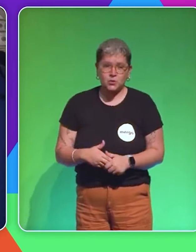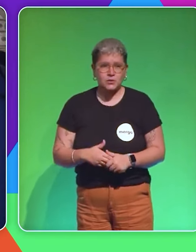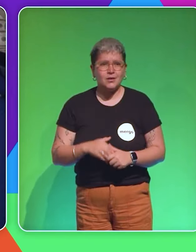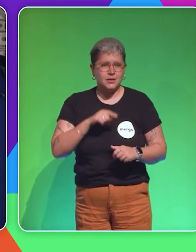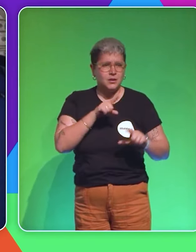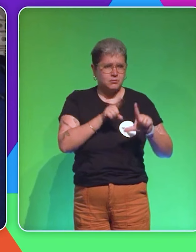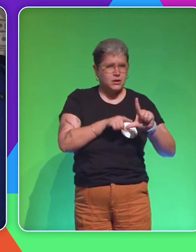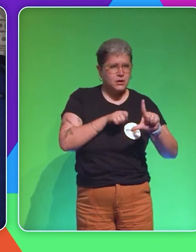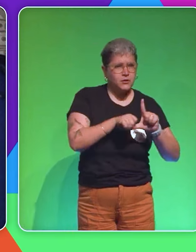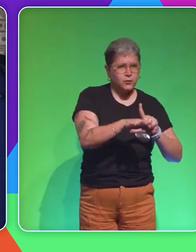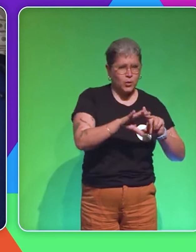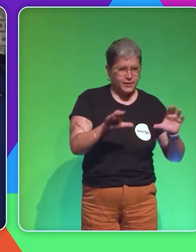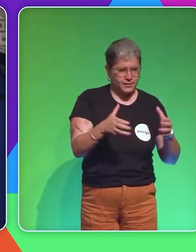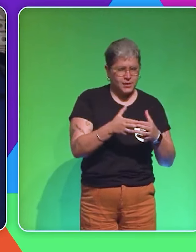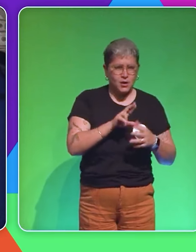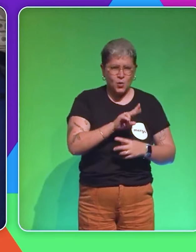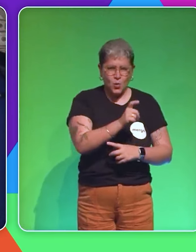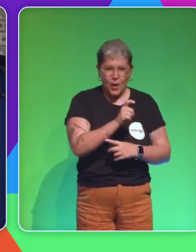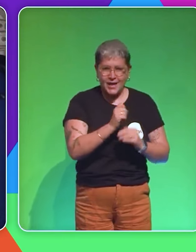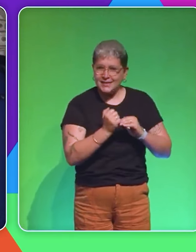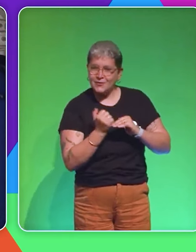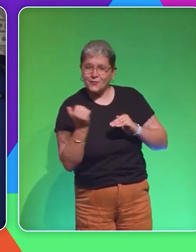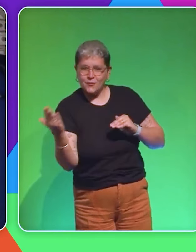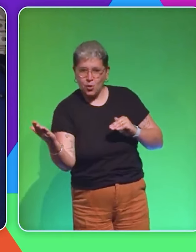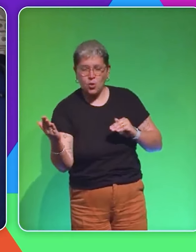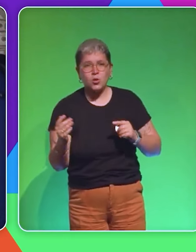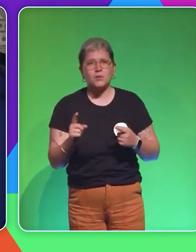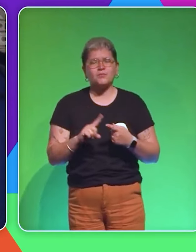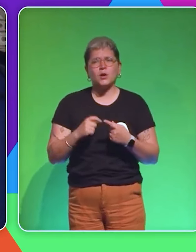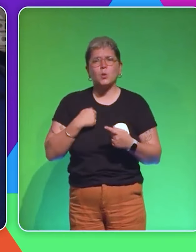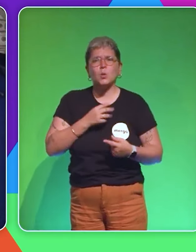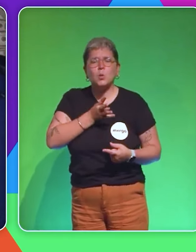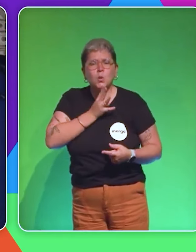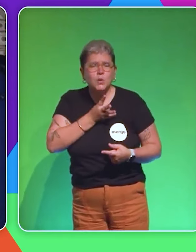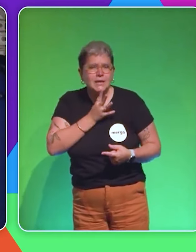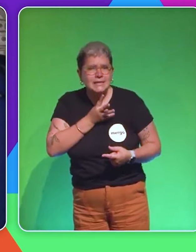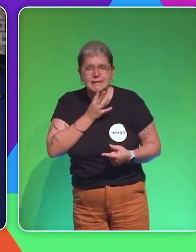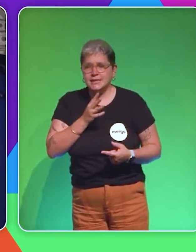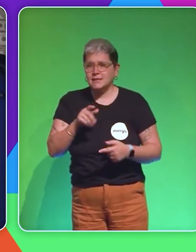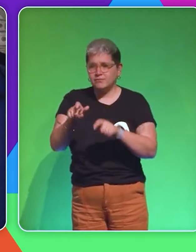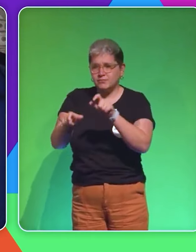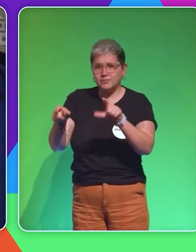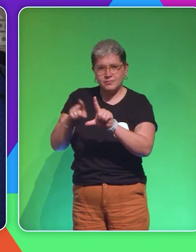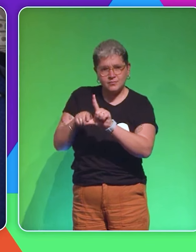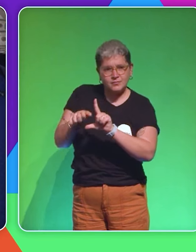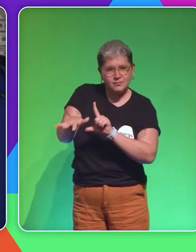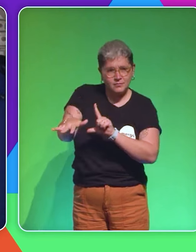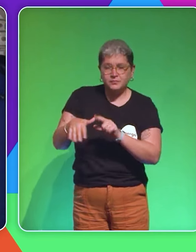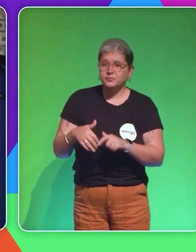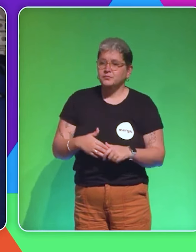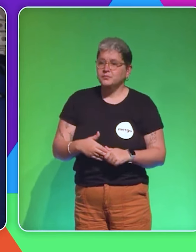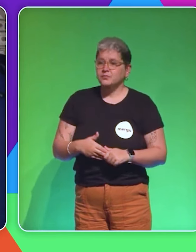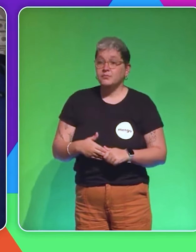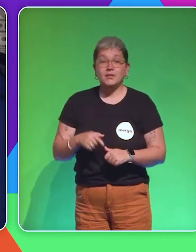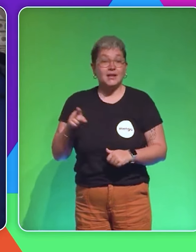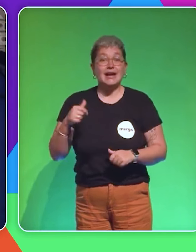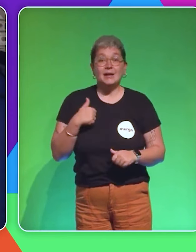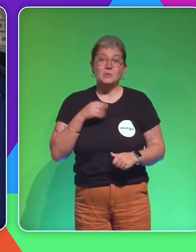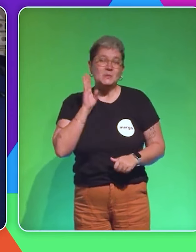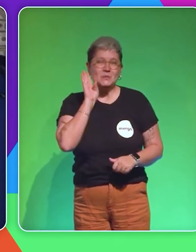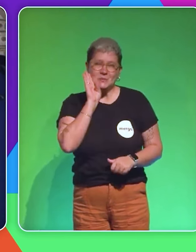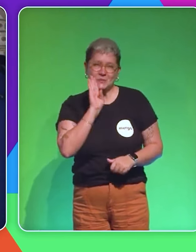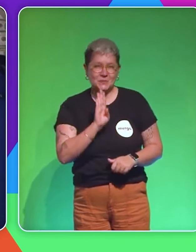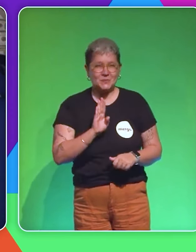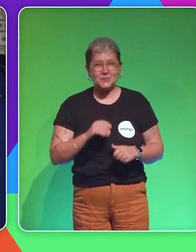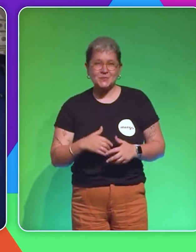influencers né assim de wx né que eu conheci Eh que que pagavam de bonzinho por exemplo